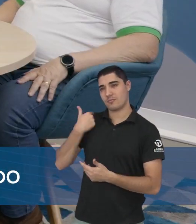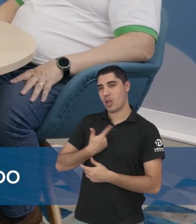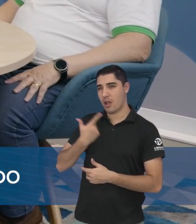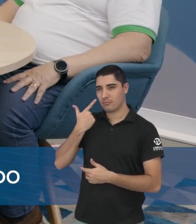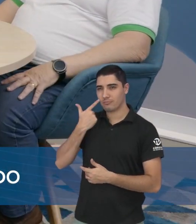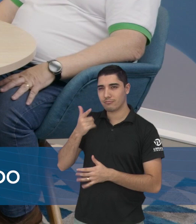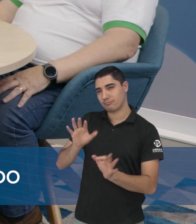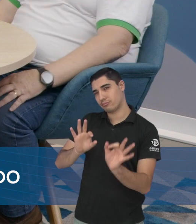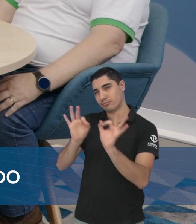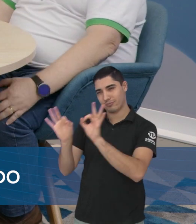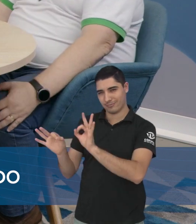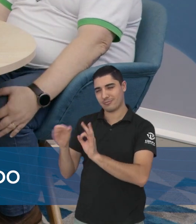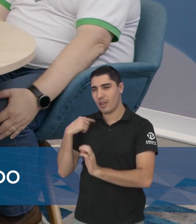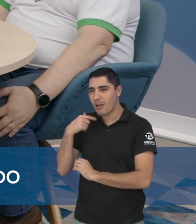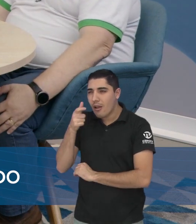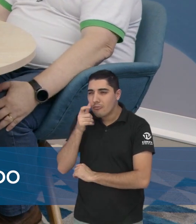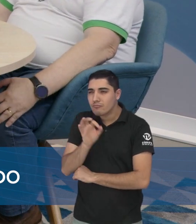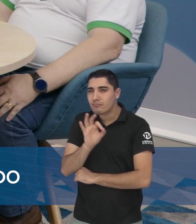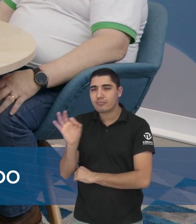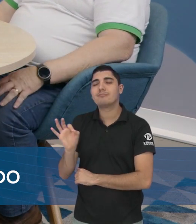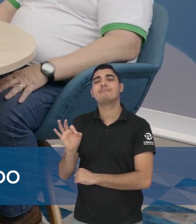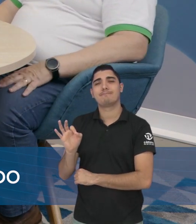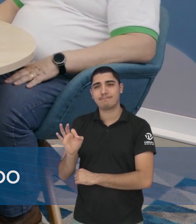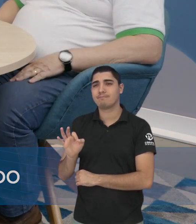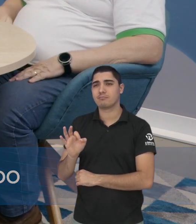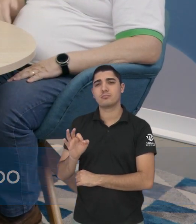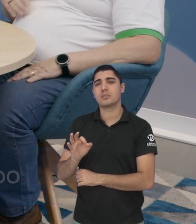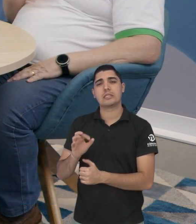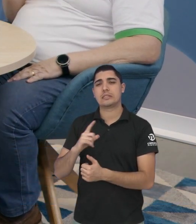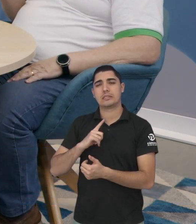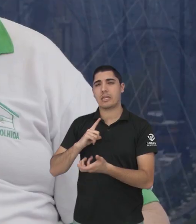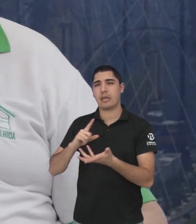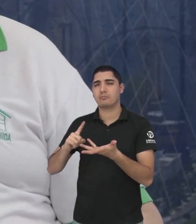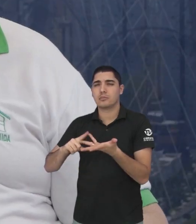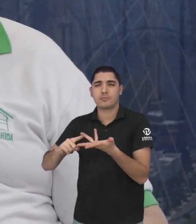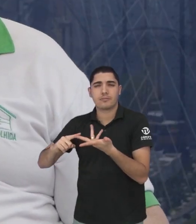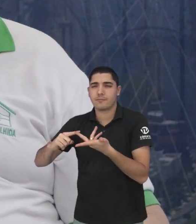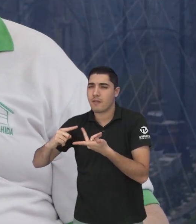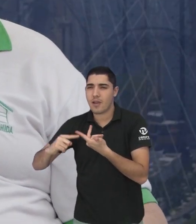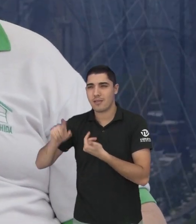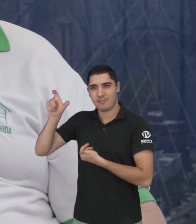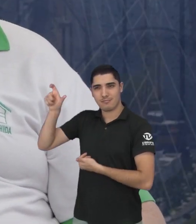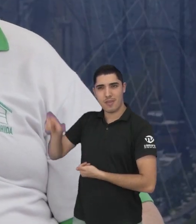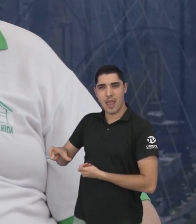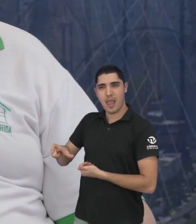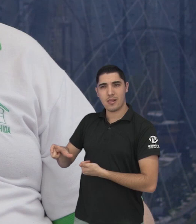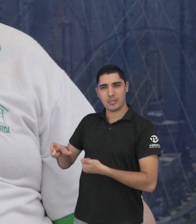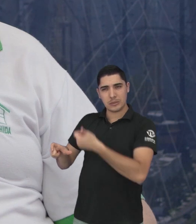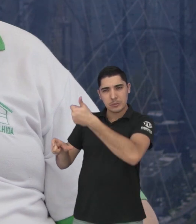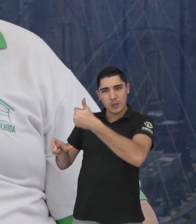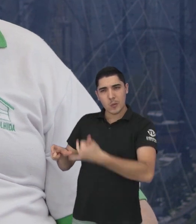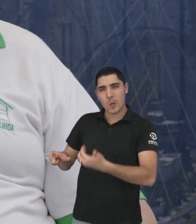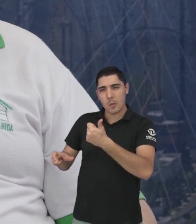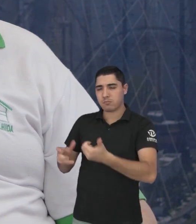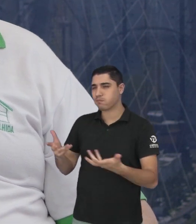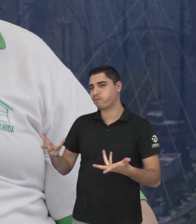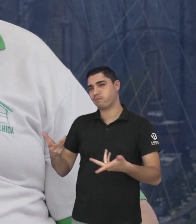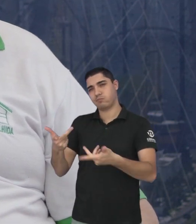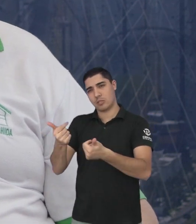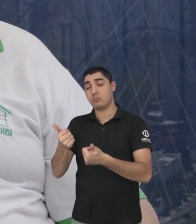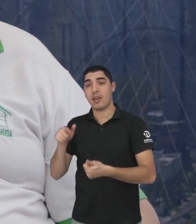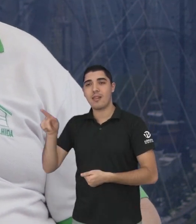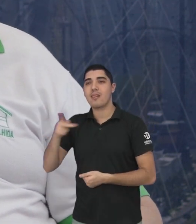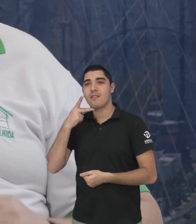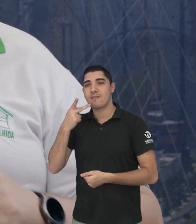aí, entre diversas colocações espetaculares dela, quando